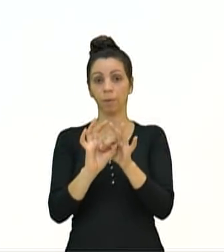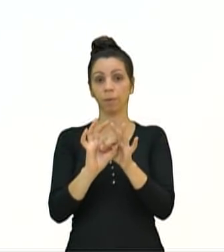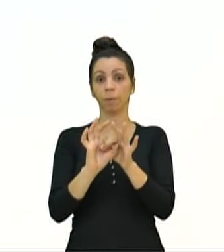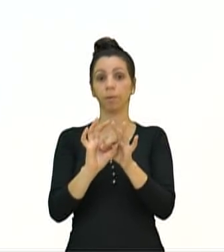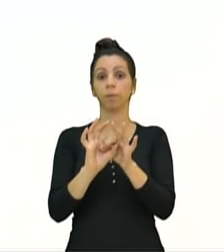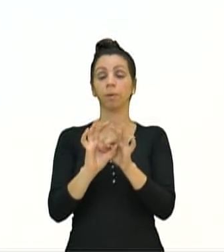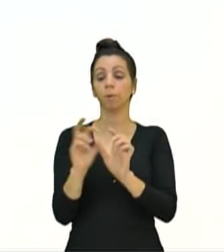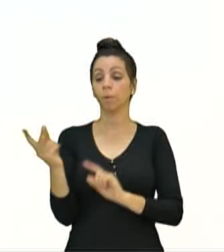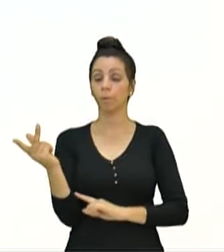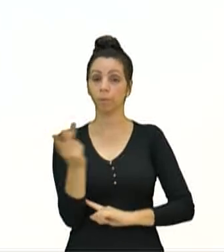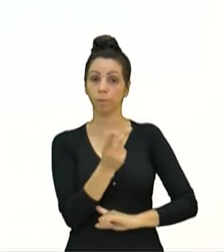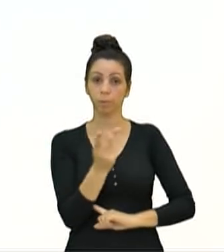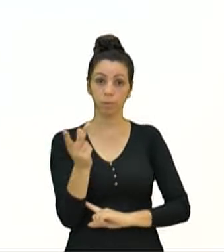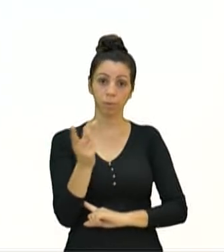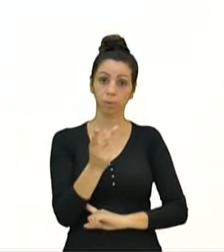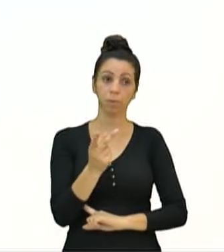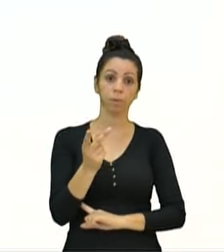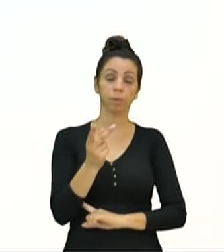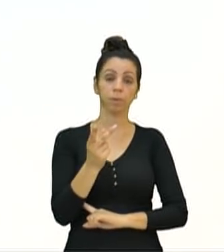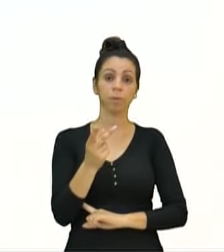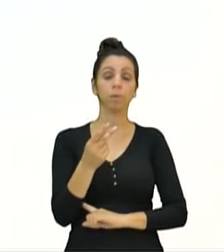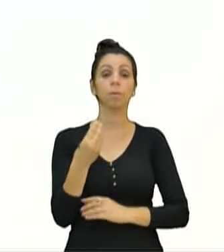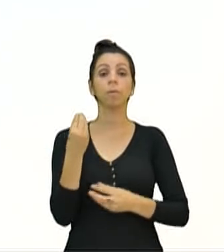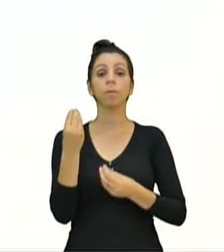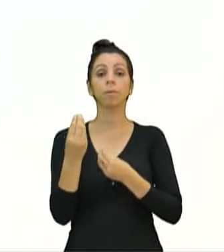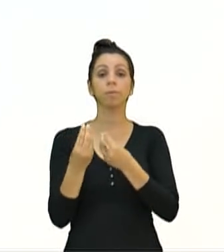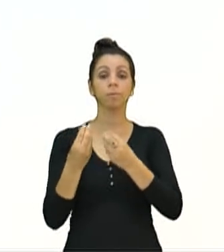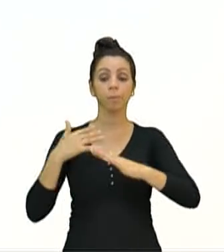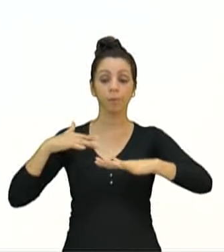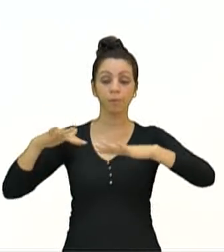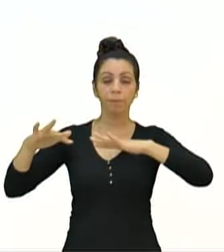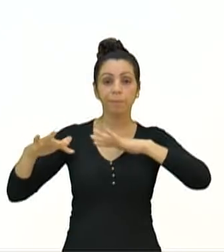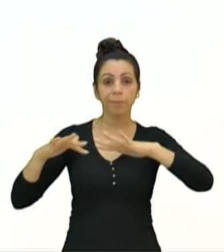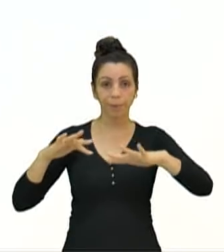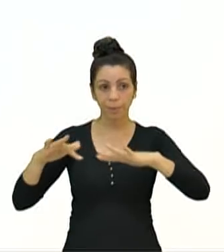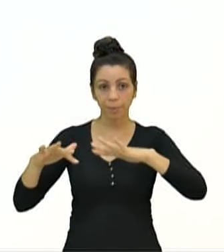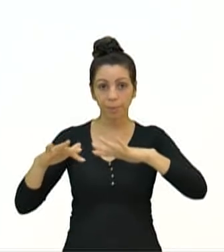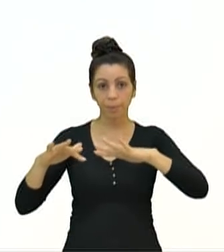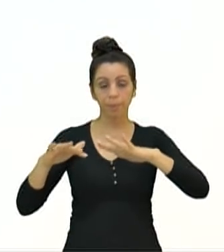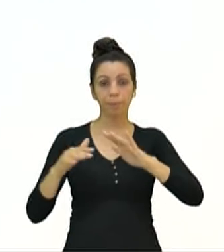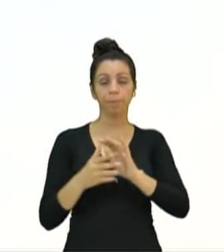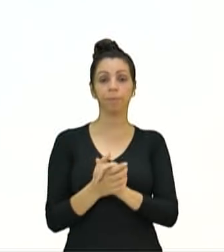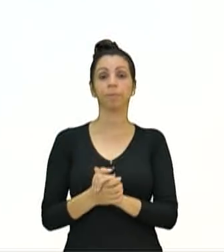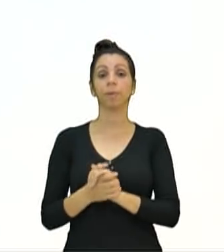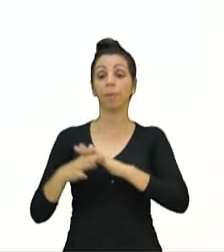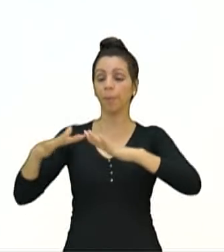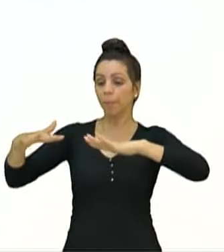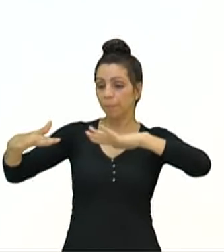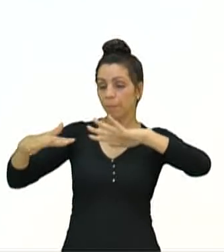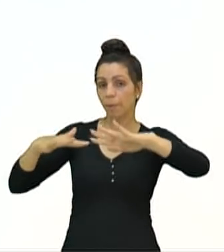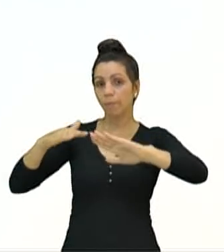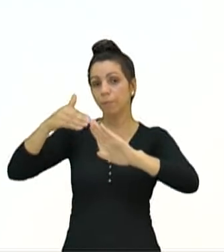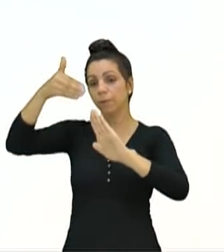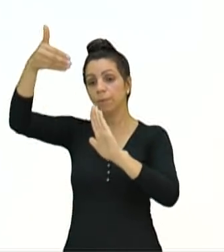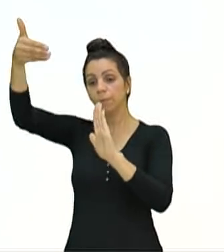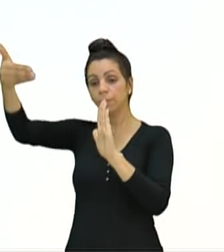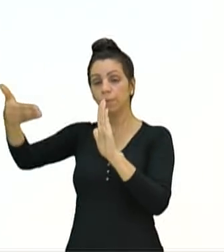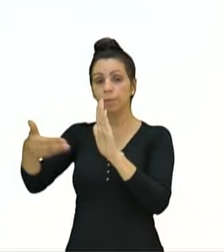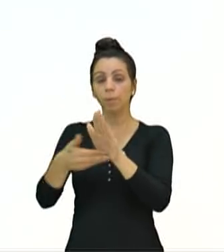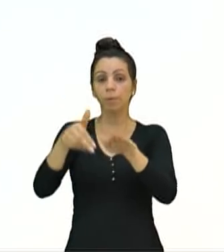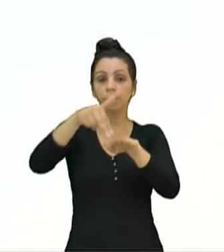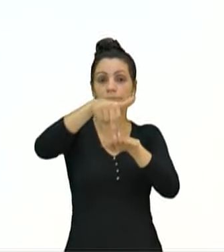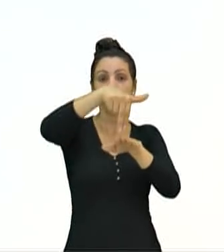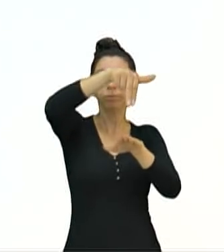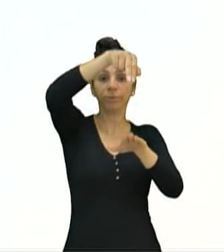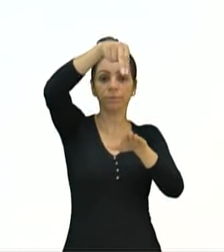com a plasticidade de execução do movimento, né? Aquele movimento todo feito no